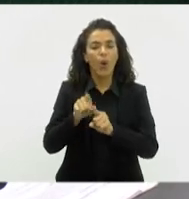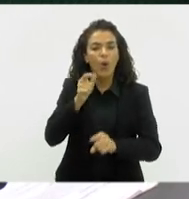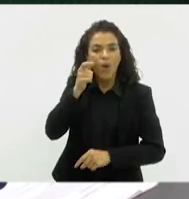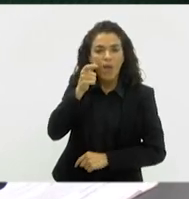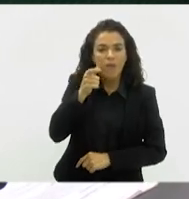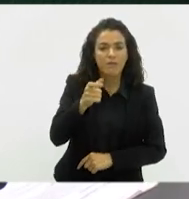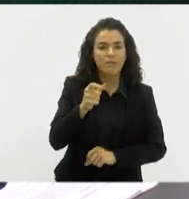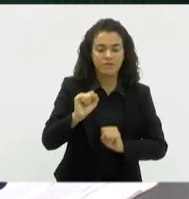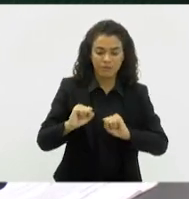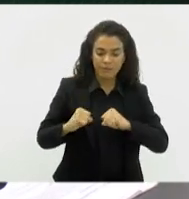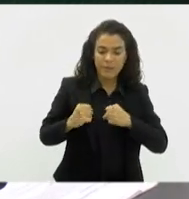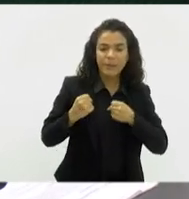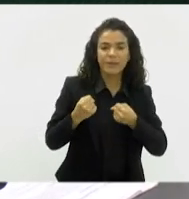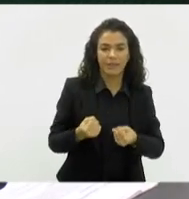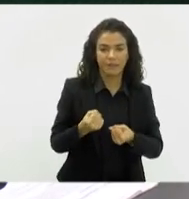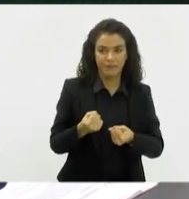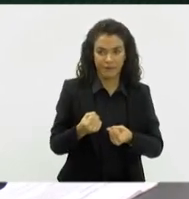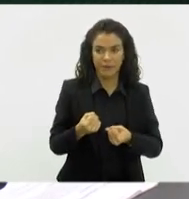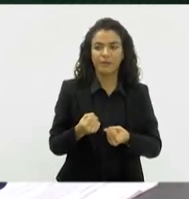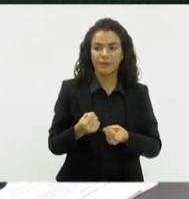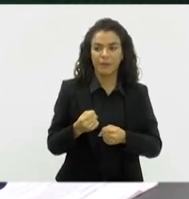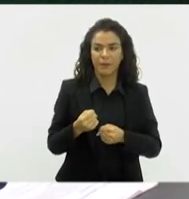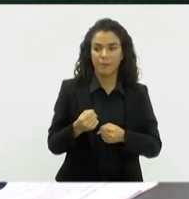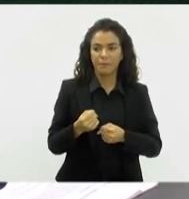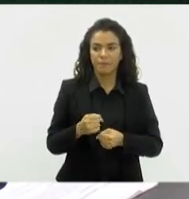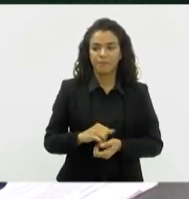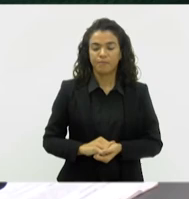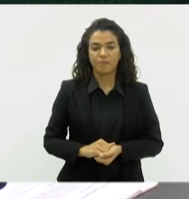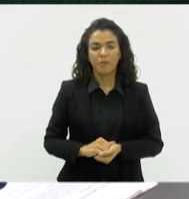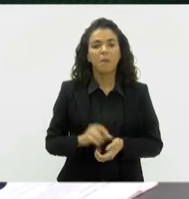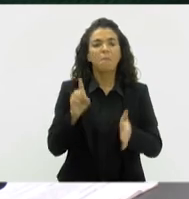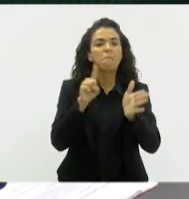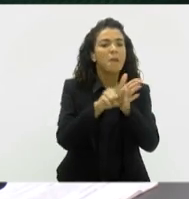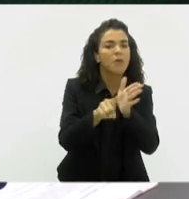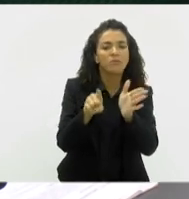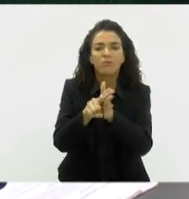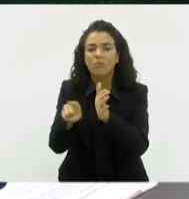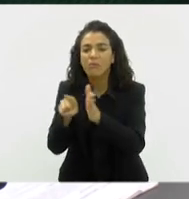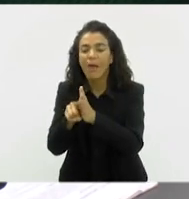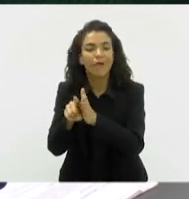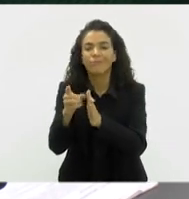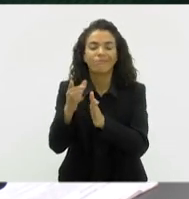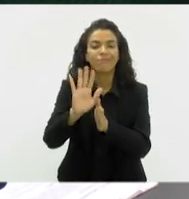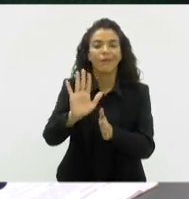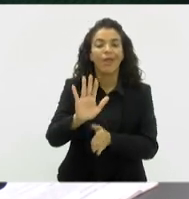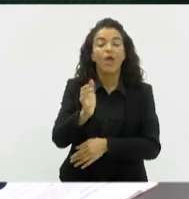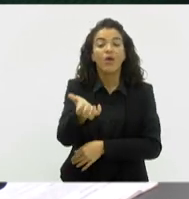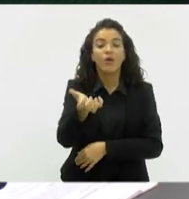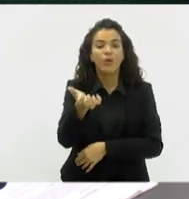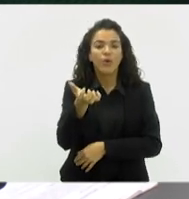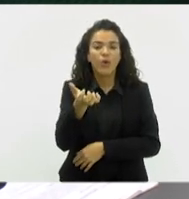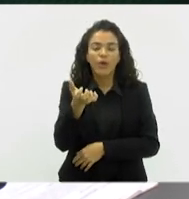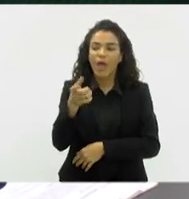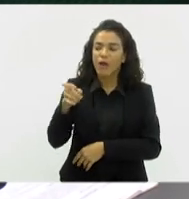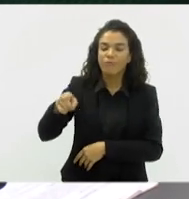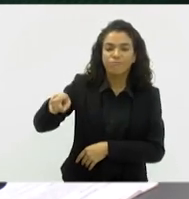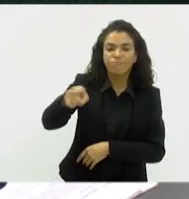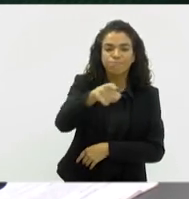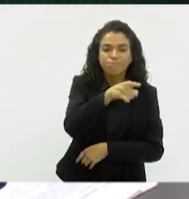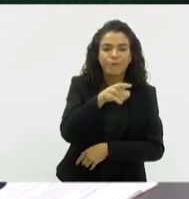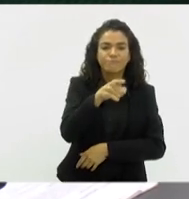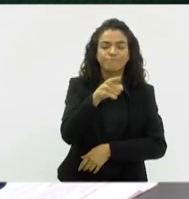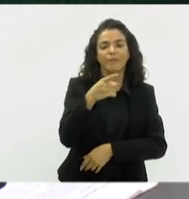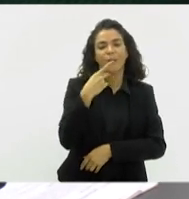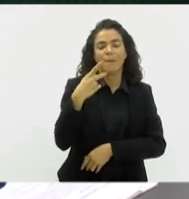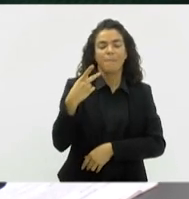fato, defender. Mais do que questionar, gostaria de ouvir cada um de vocês, acho que é importante a fala, para que nós tenhamos, de